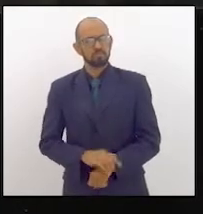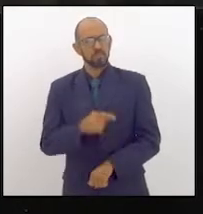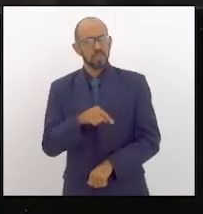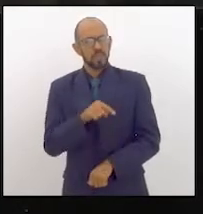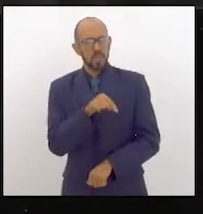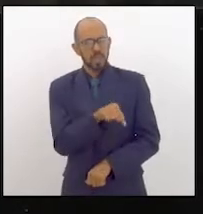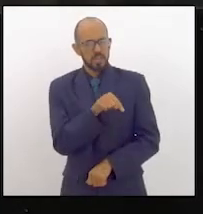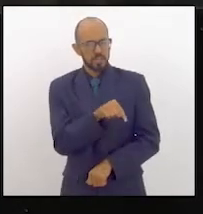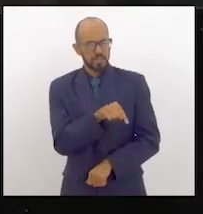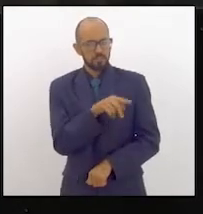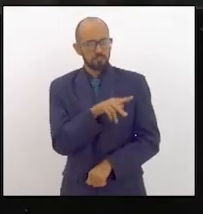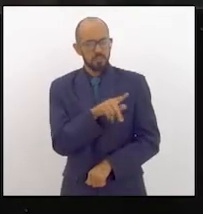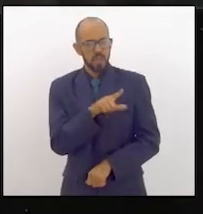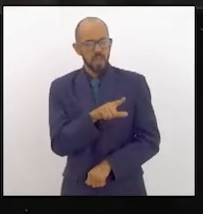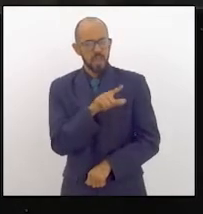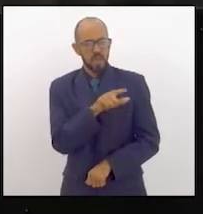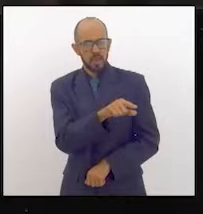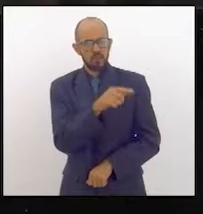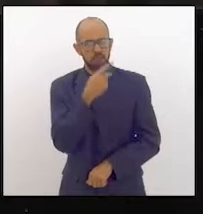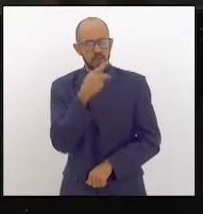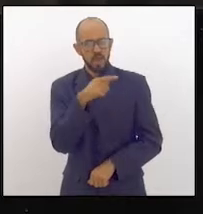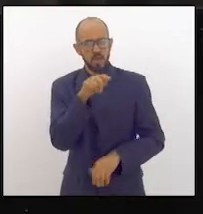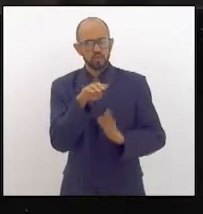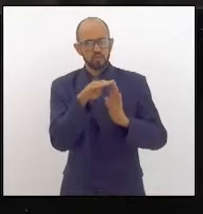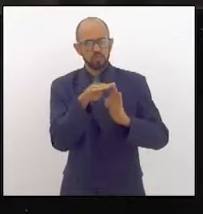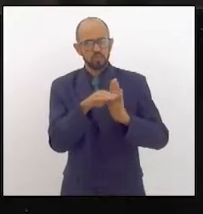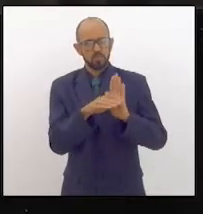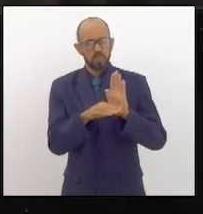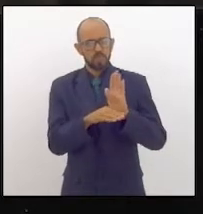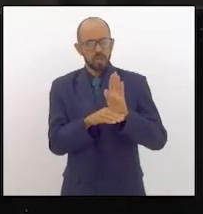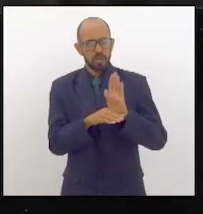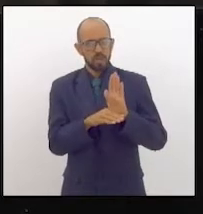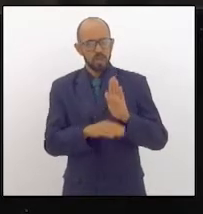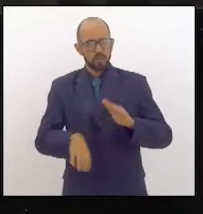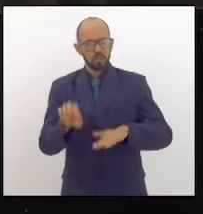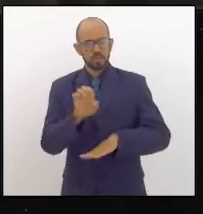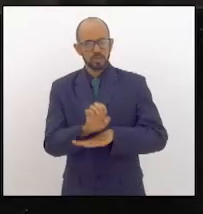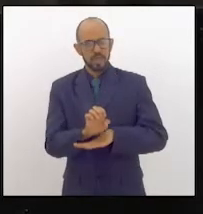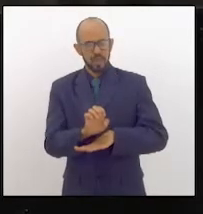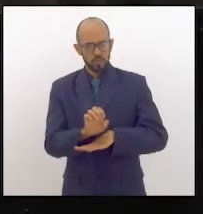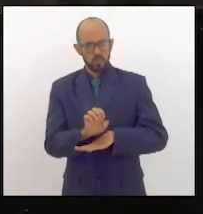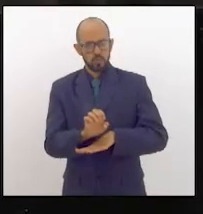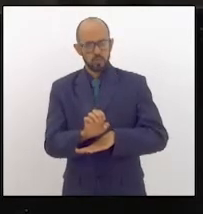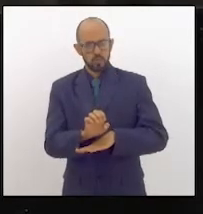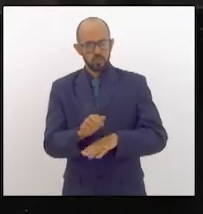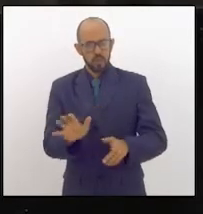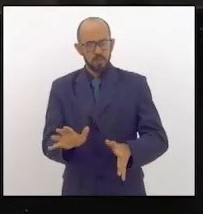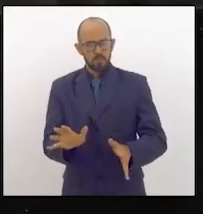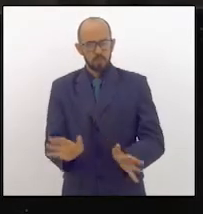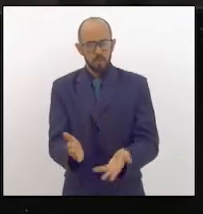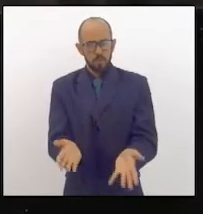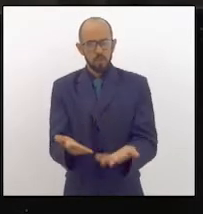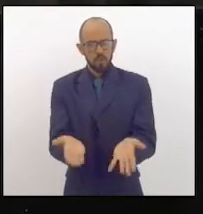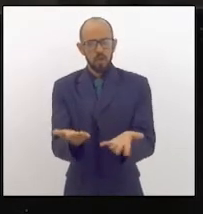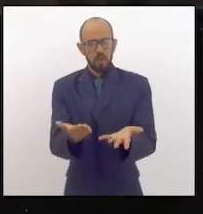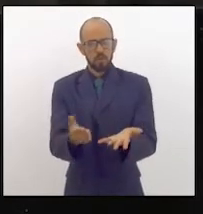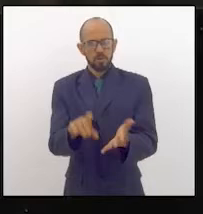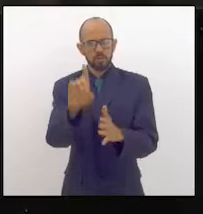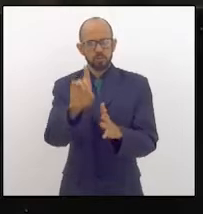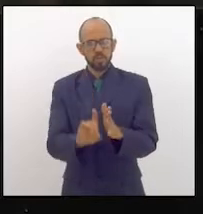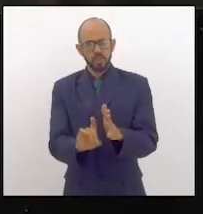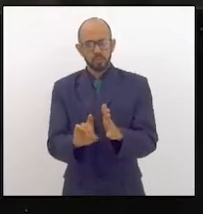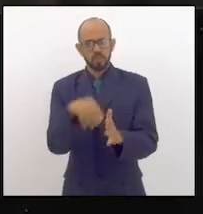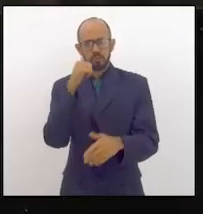projeto dispõe sobre um programa Estadual de promoção dos direitos da